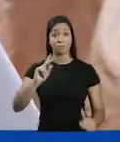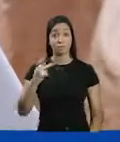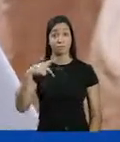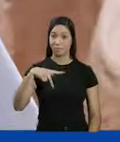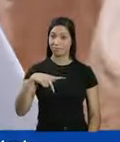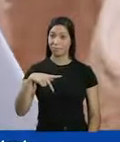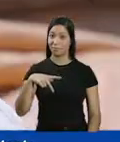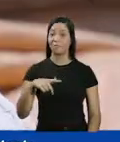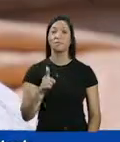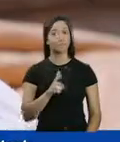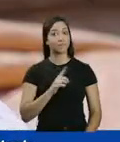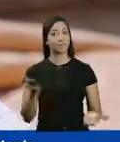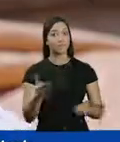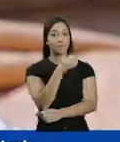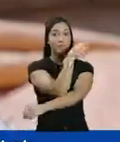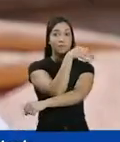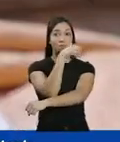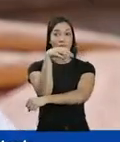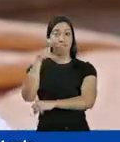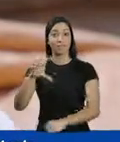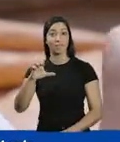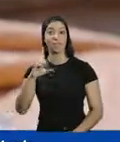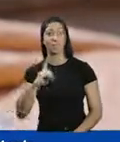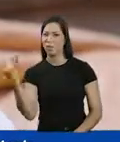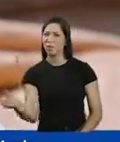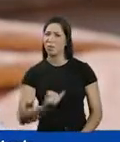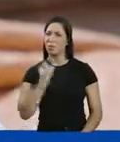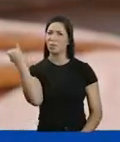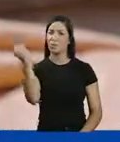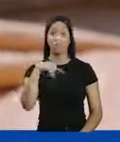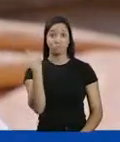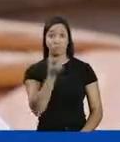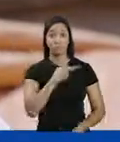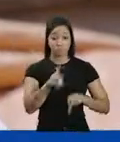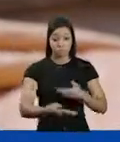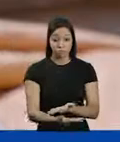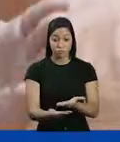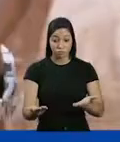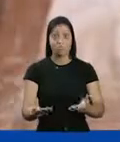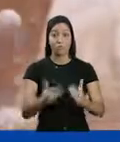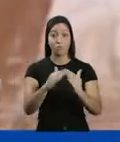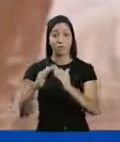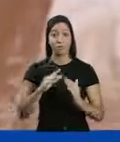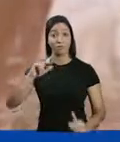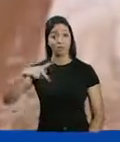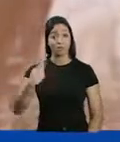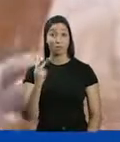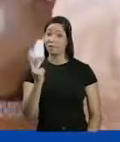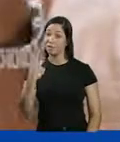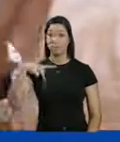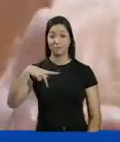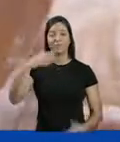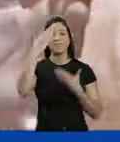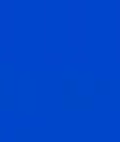nosso bairro Edson Pietro nós temos hoje a iluminação de LED que é muito importante para nossa nossa população do bairro de São Pedro